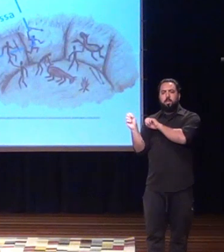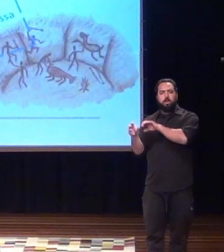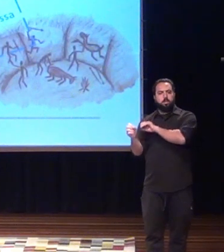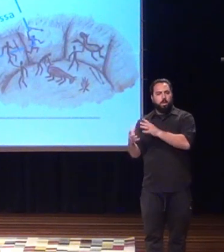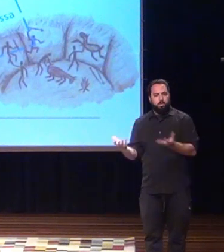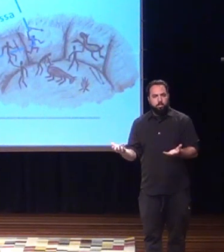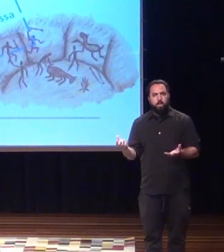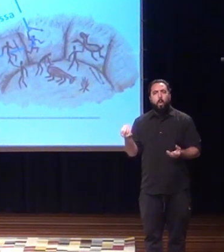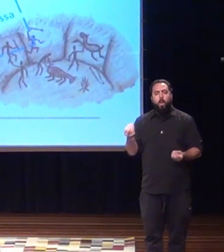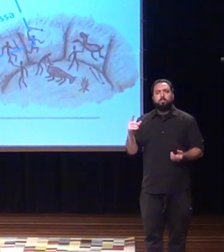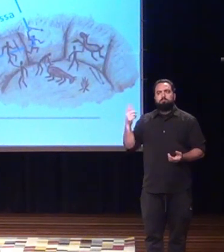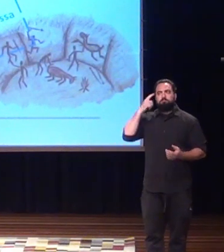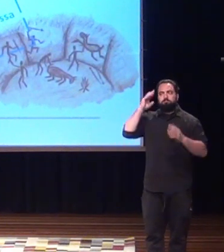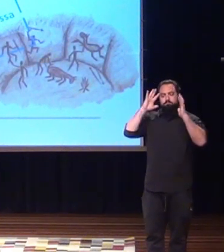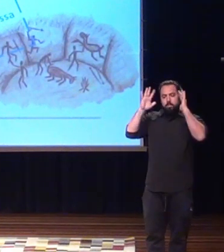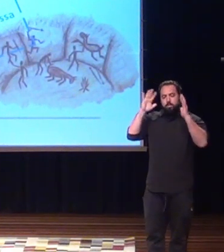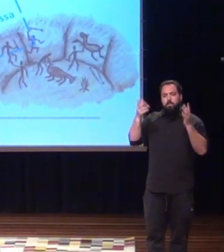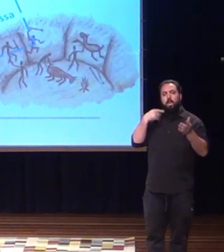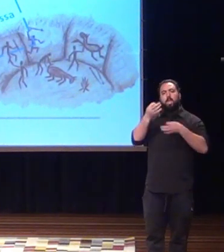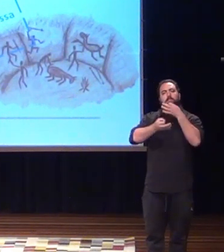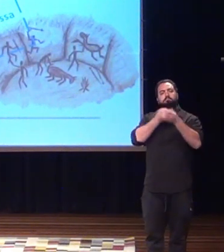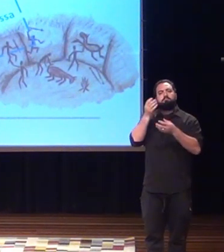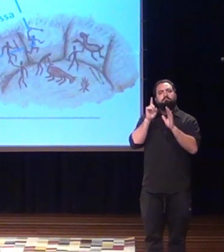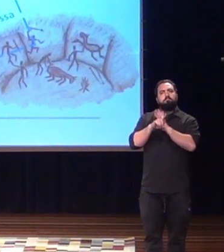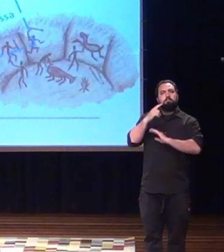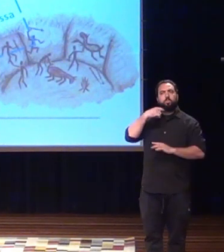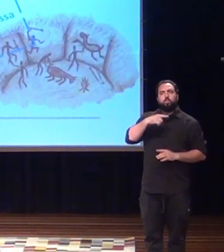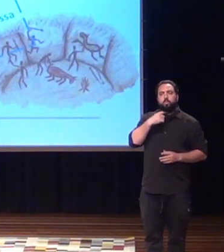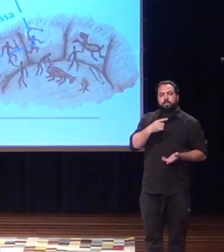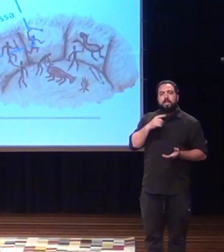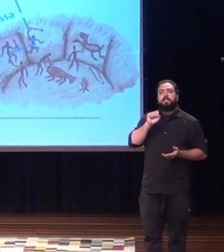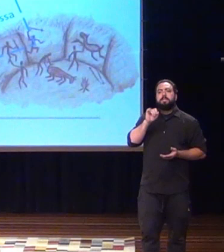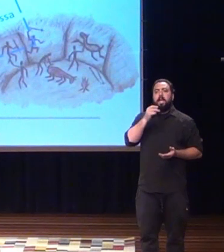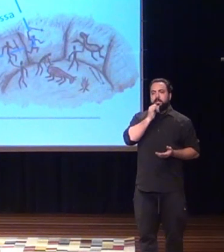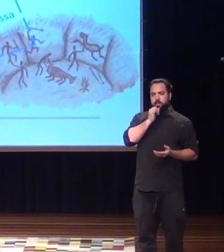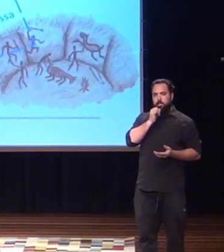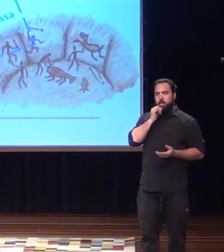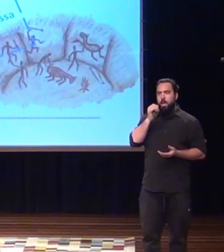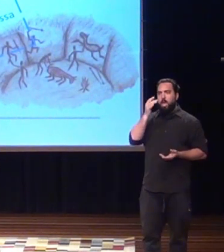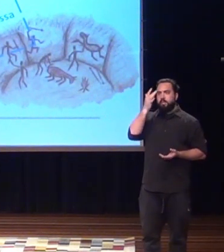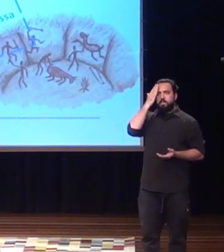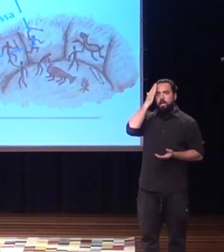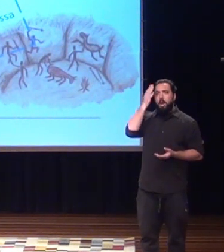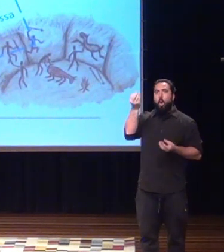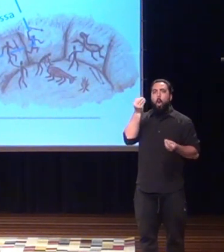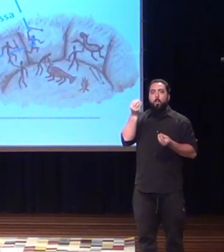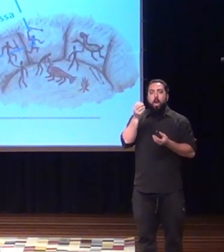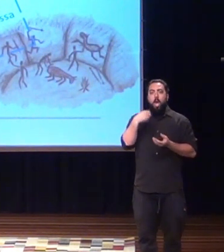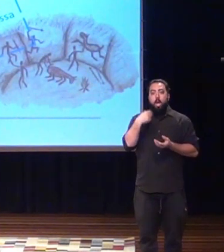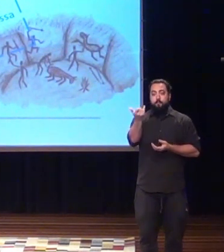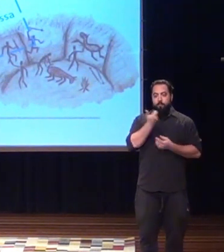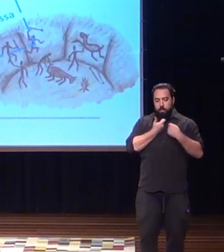a gente levantou, nesse momento, a seguinte questão. O receptor dessa informação levou quanto tempo para receber essa